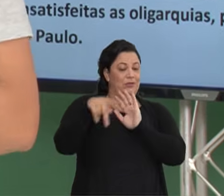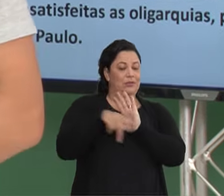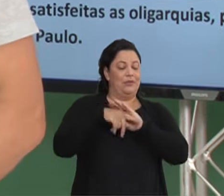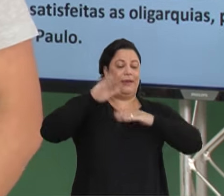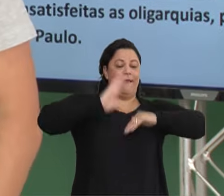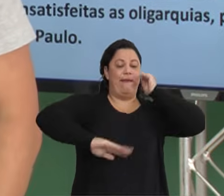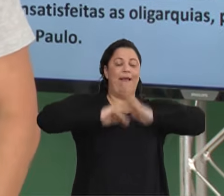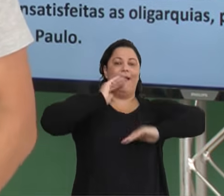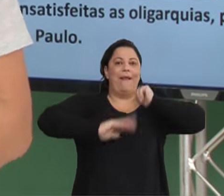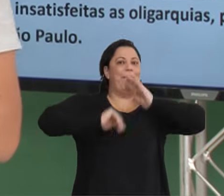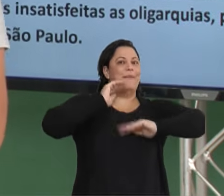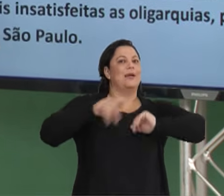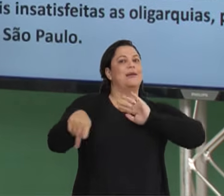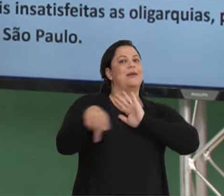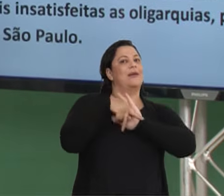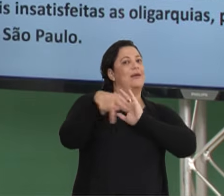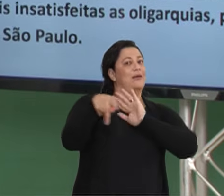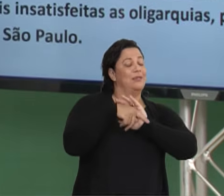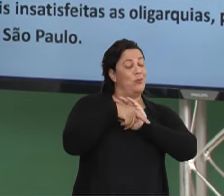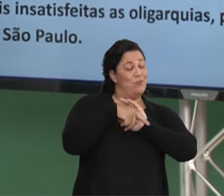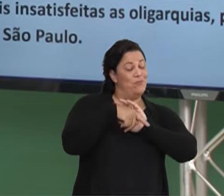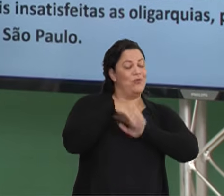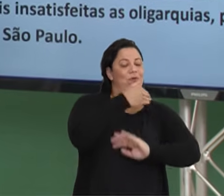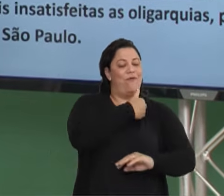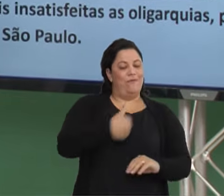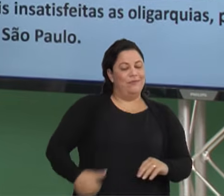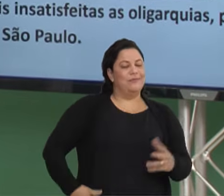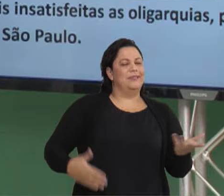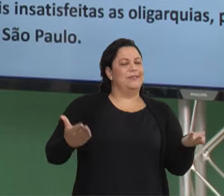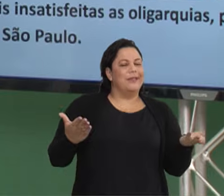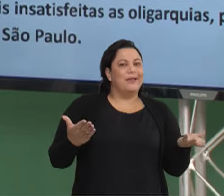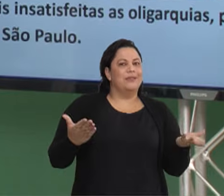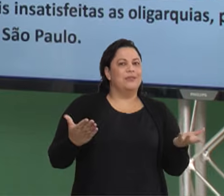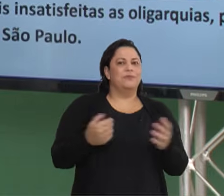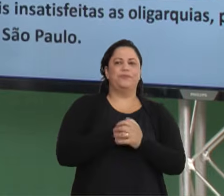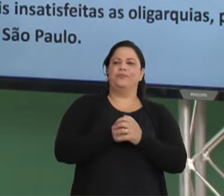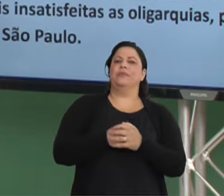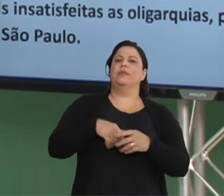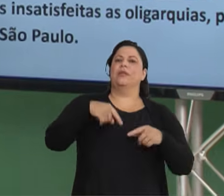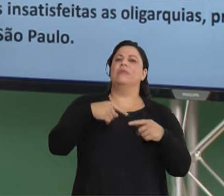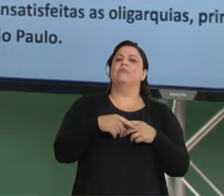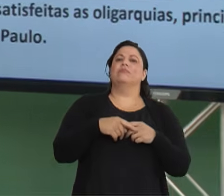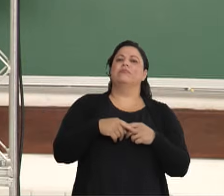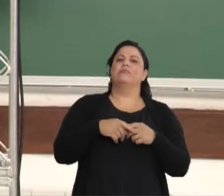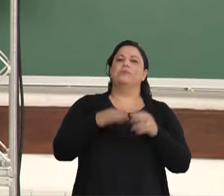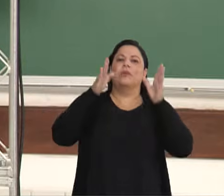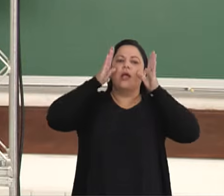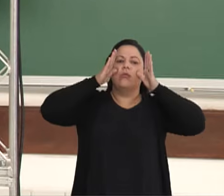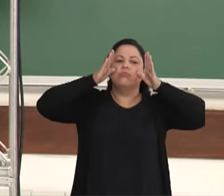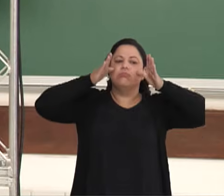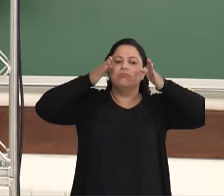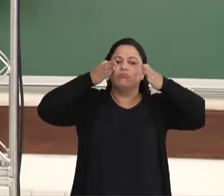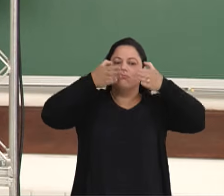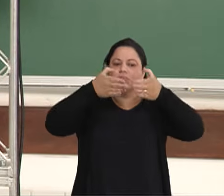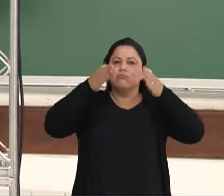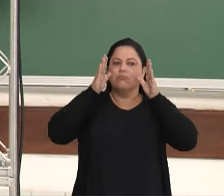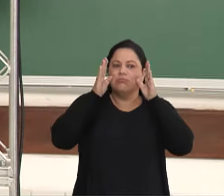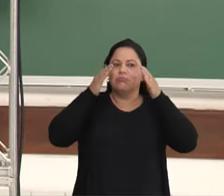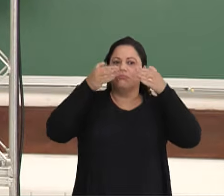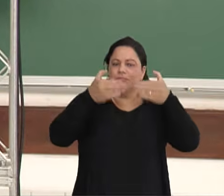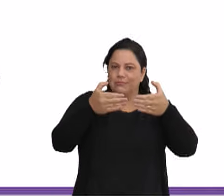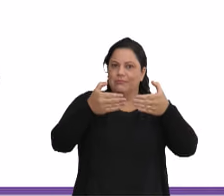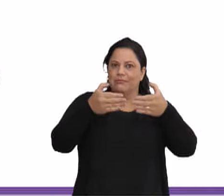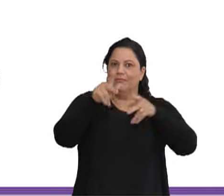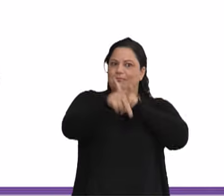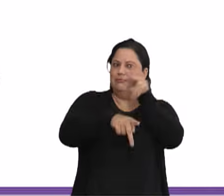aulas. Getúlio Vargas fazendo políticas mais voltadas à população. Muitas medidas